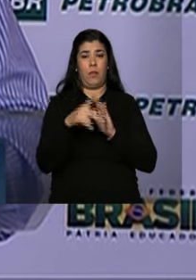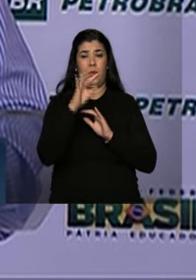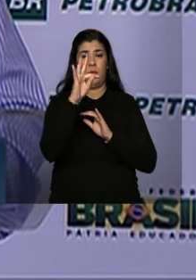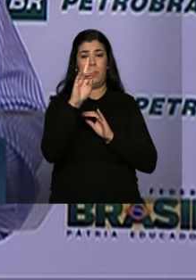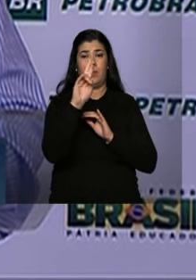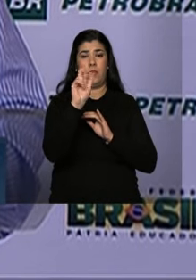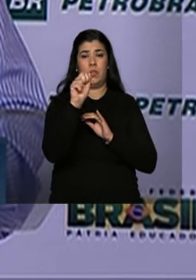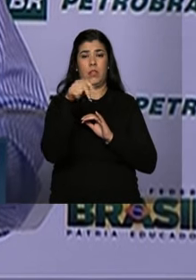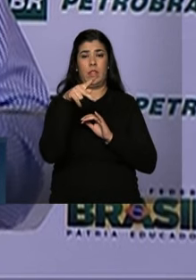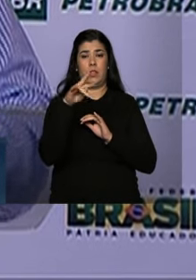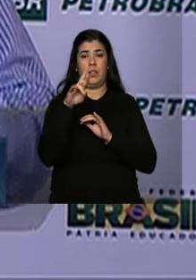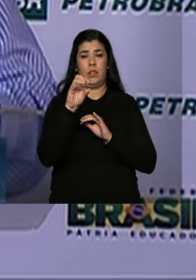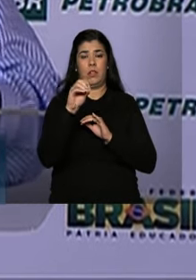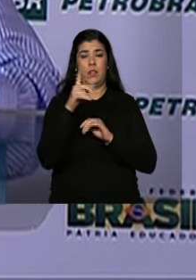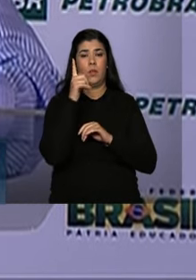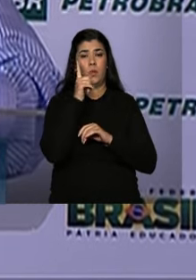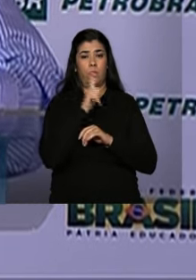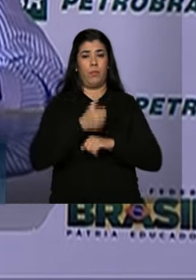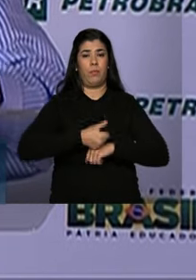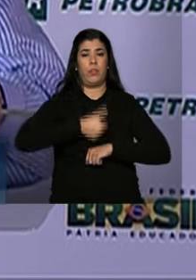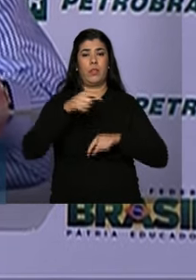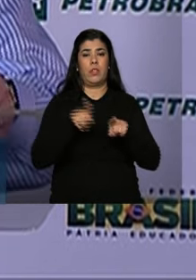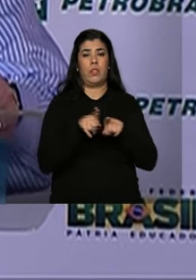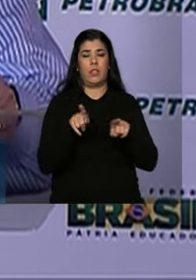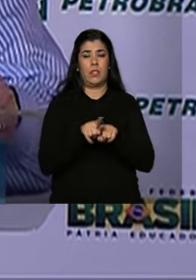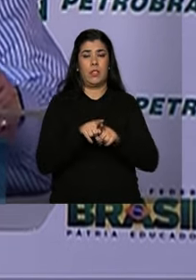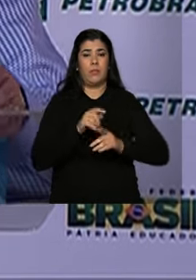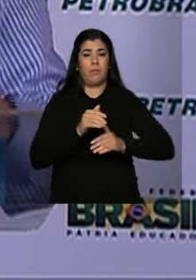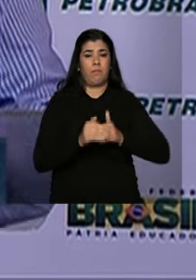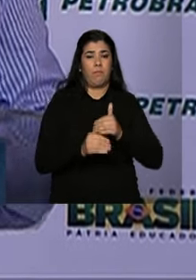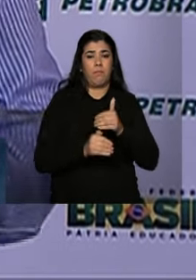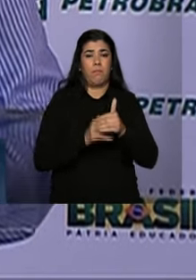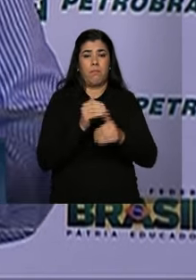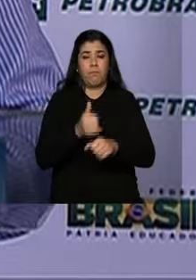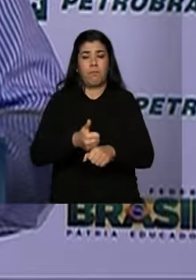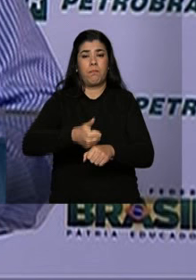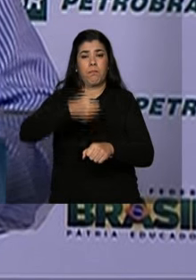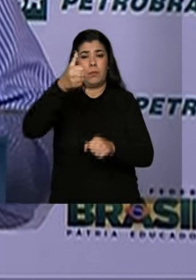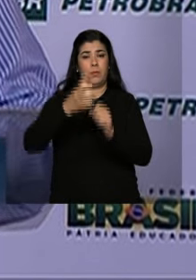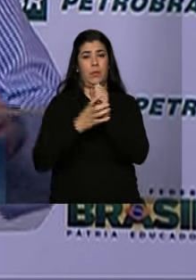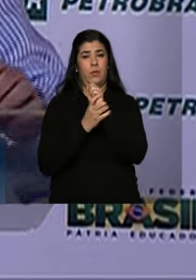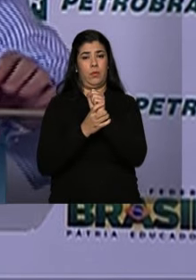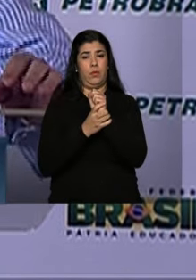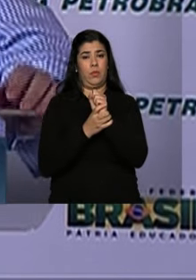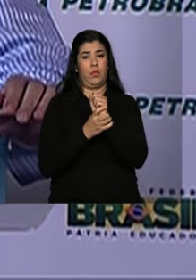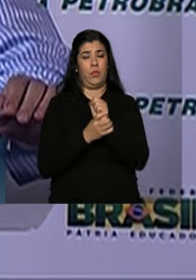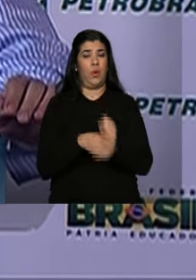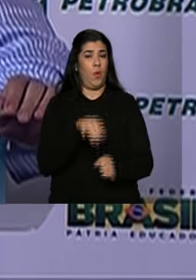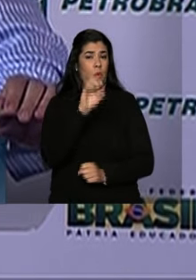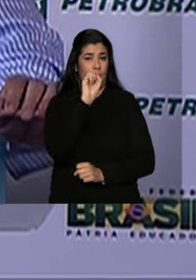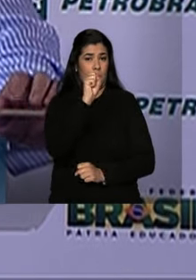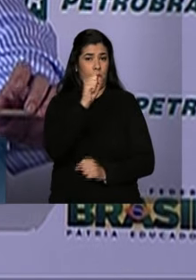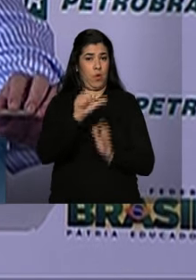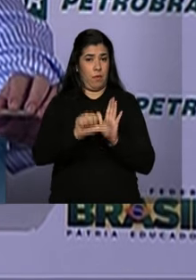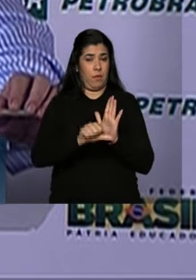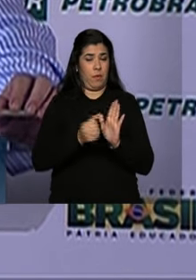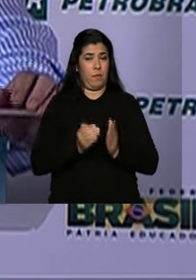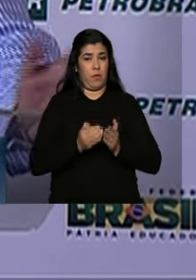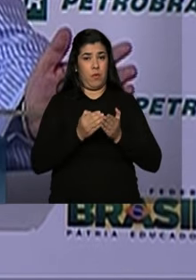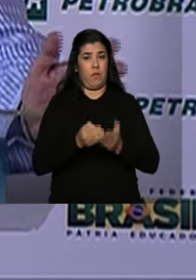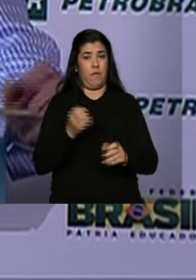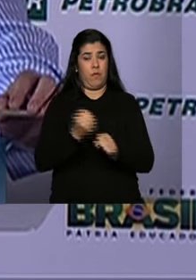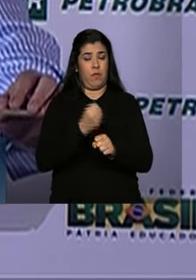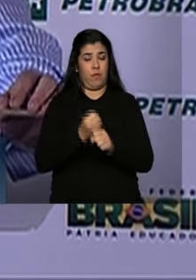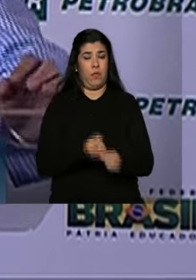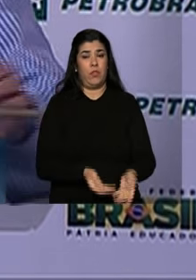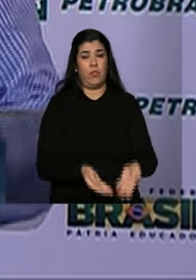melhorar sensivelmente as condições de transporte do nosso óleo. Só com os 8 primeiros navios entregues à companhia